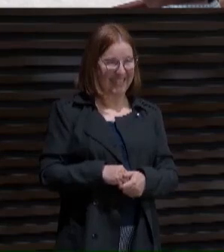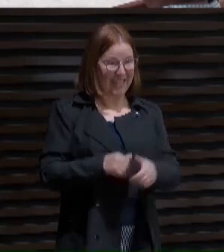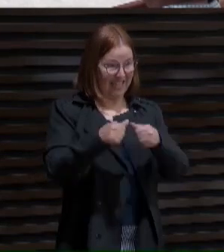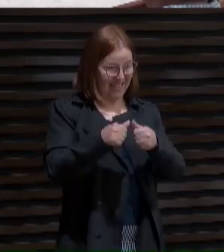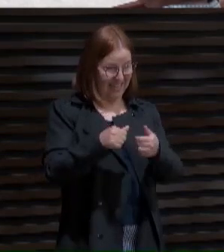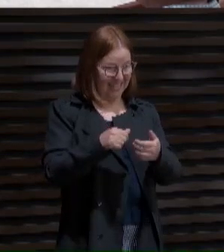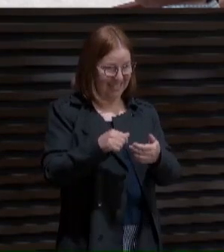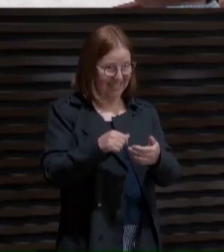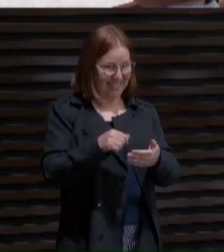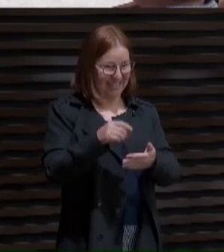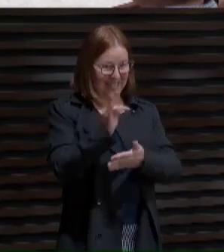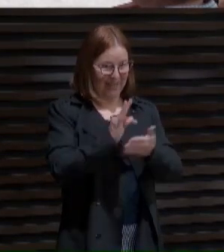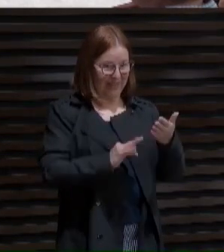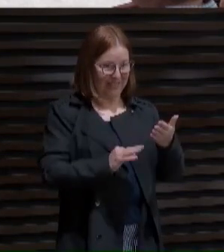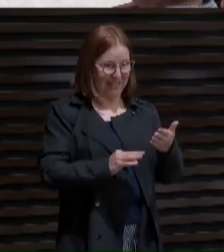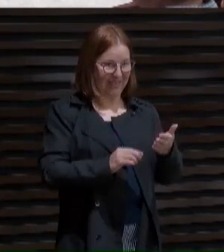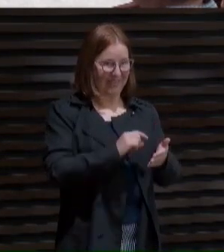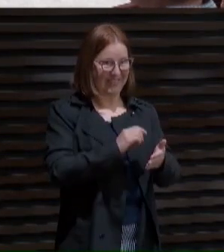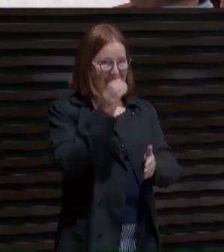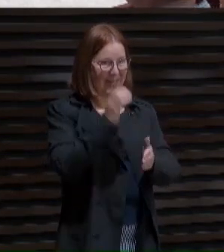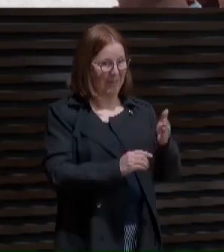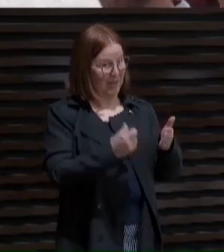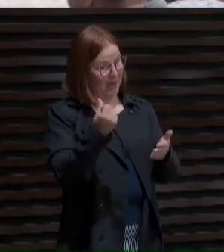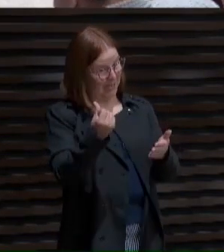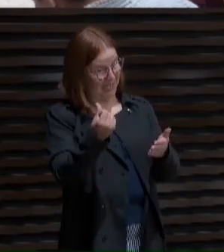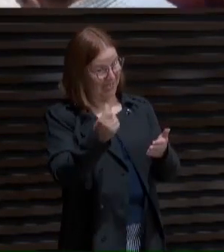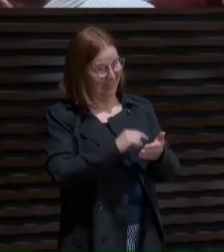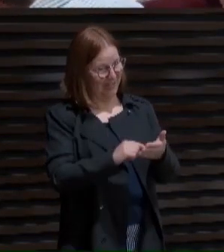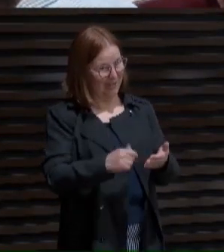João 6,66.